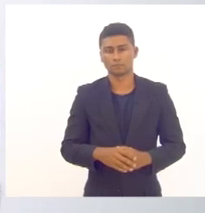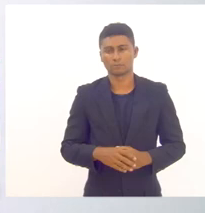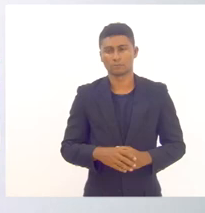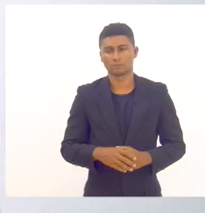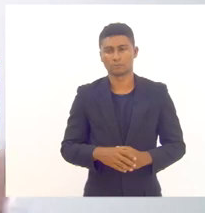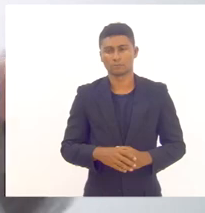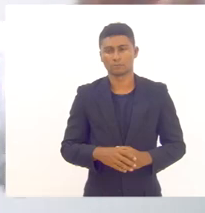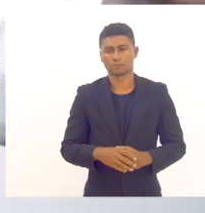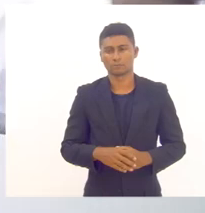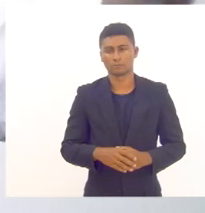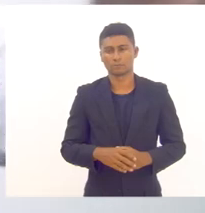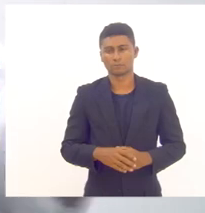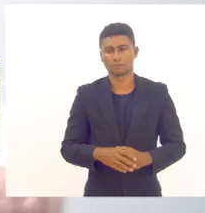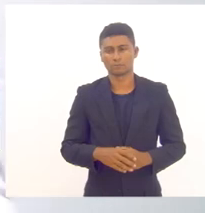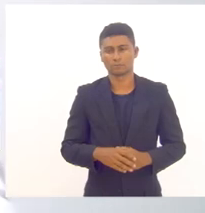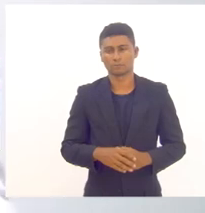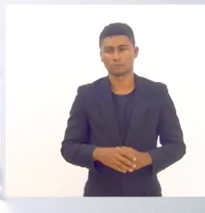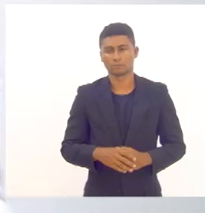Tá bom.